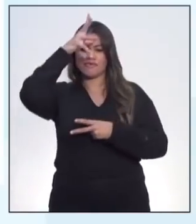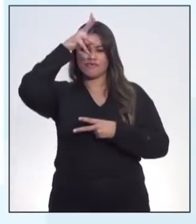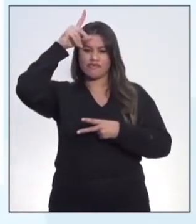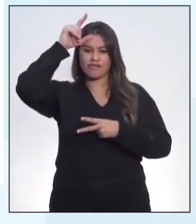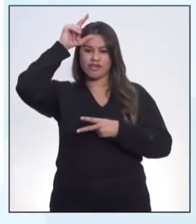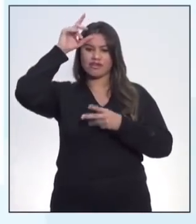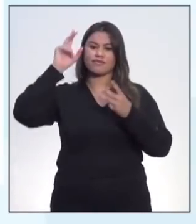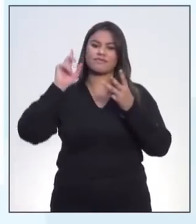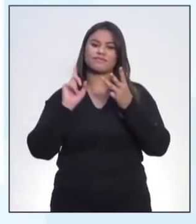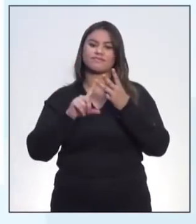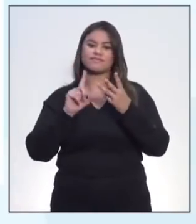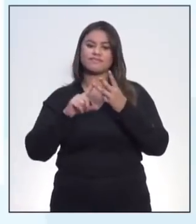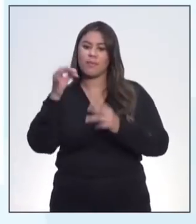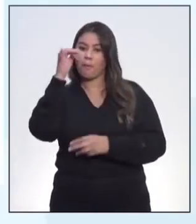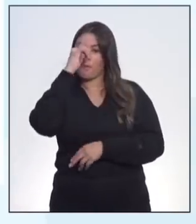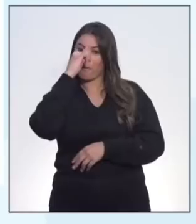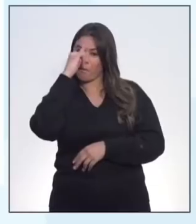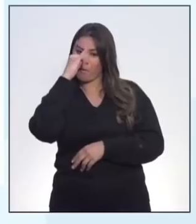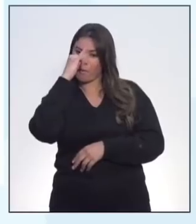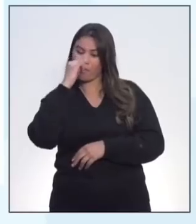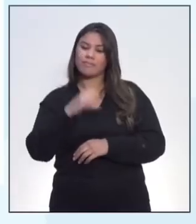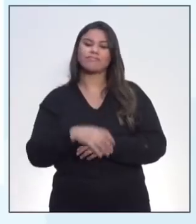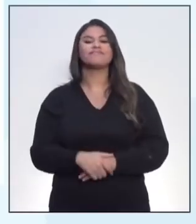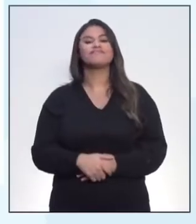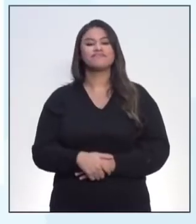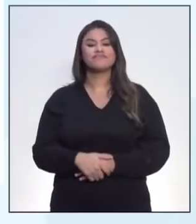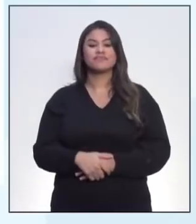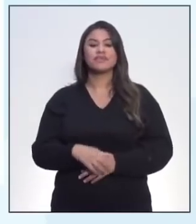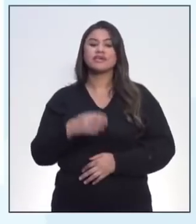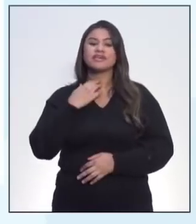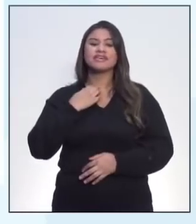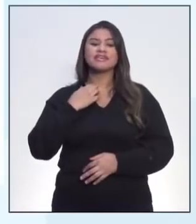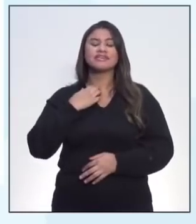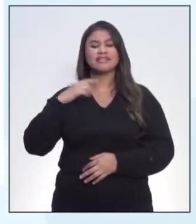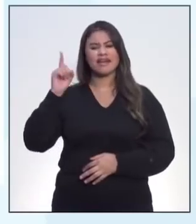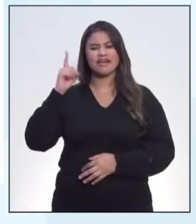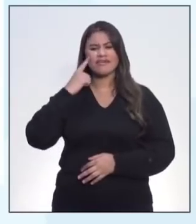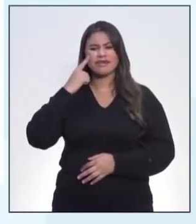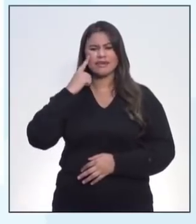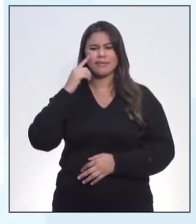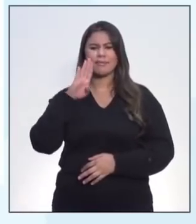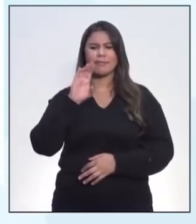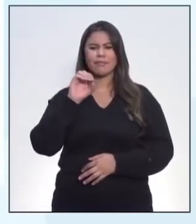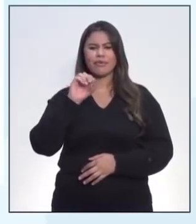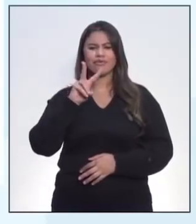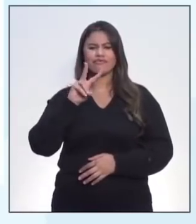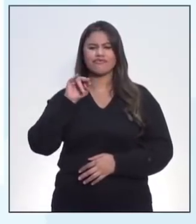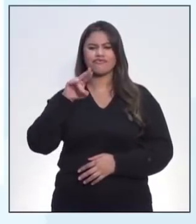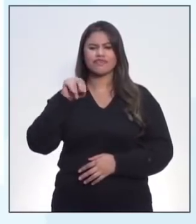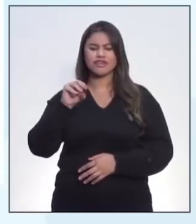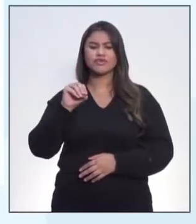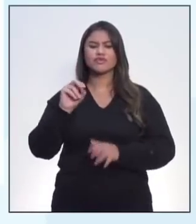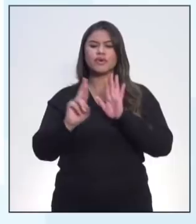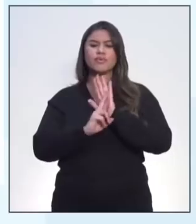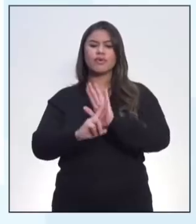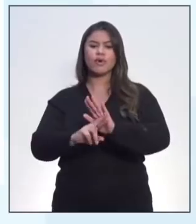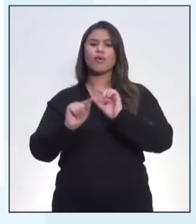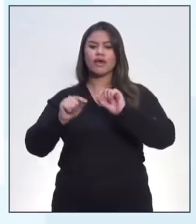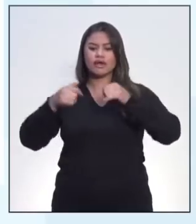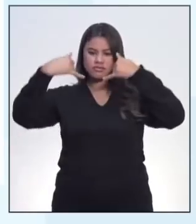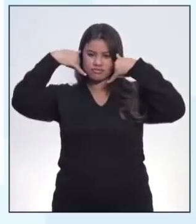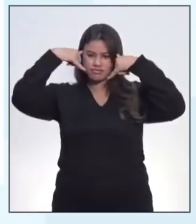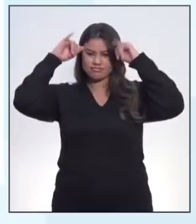algumas situações. Tá? O bovino está lá representado ali a cabeça de um boi, de uma vaca, não é isso? Tá? O frango está